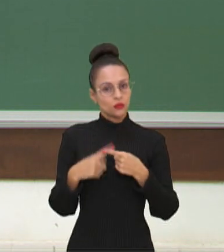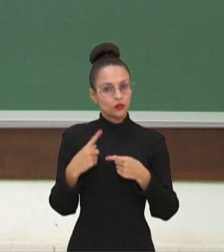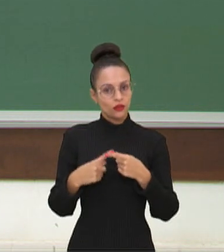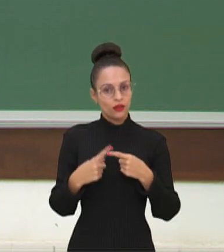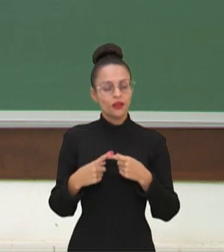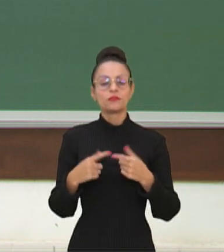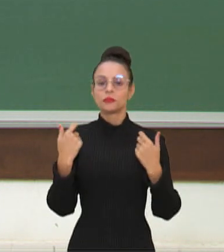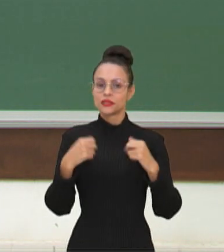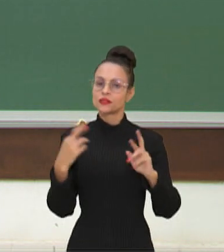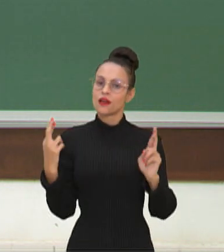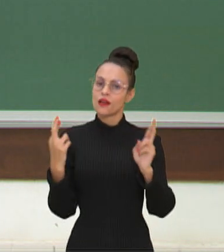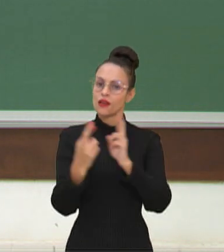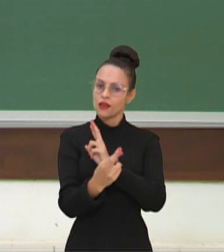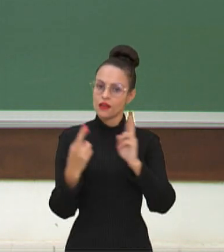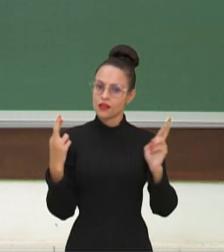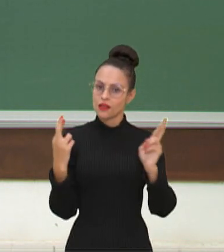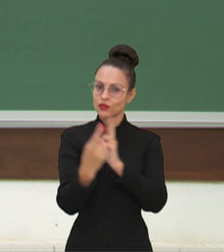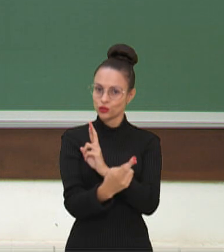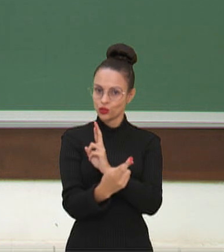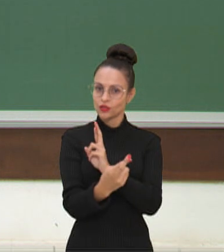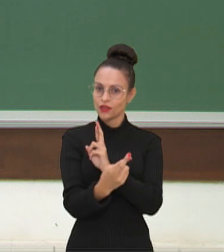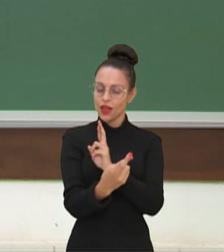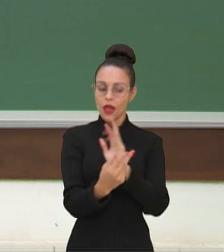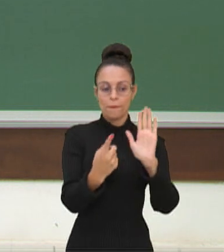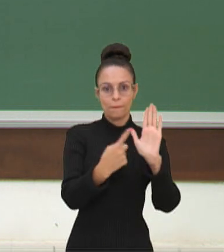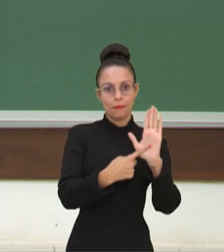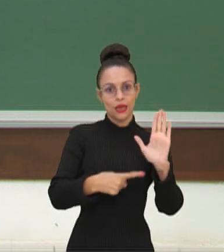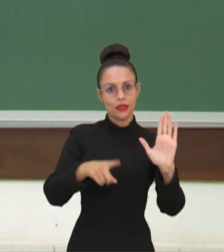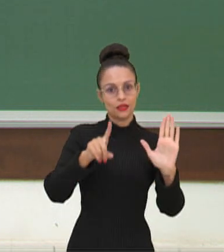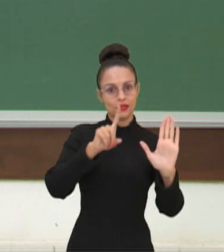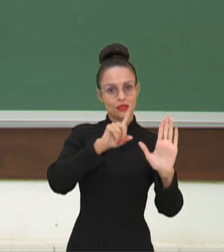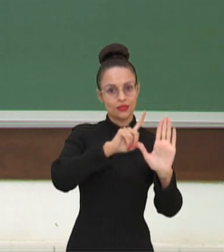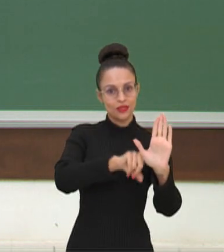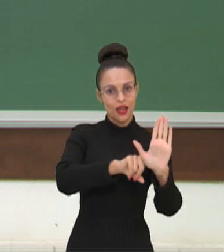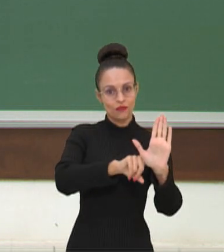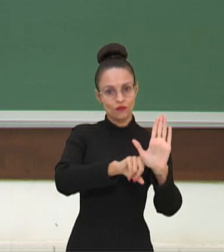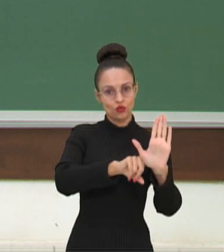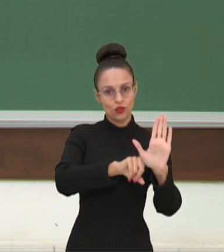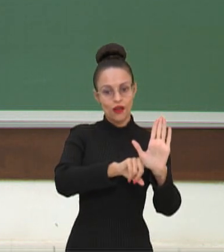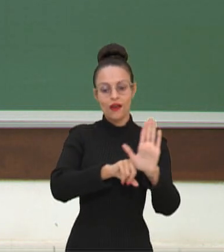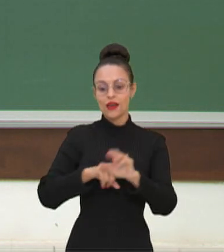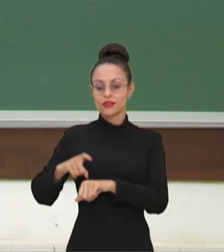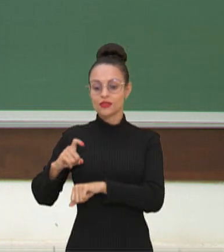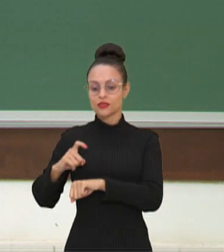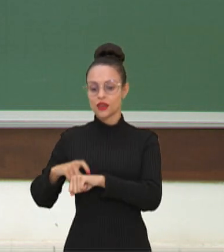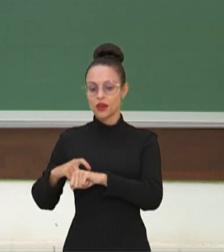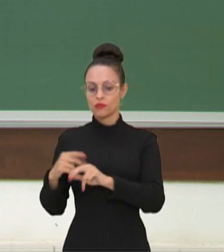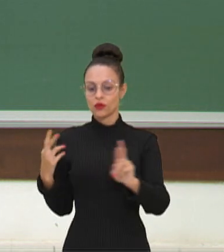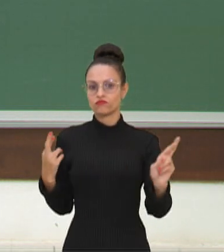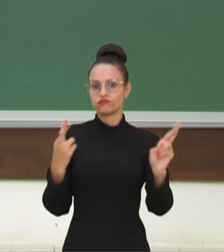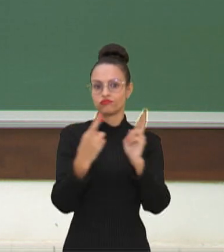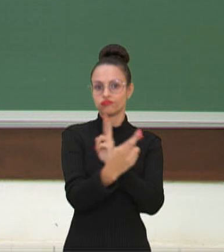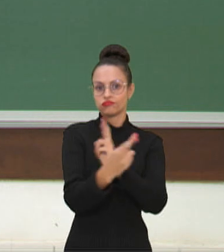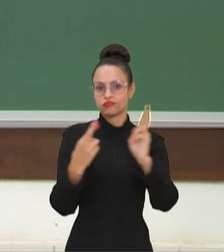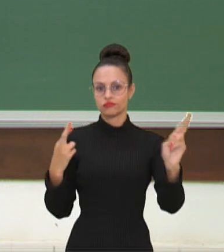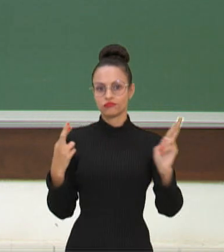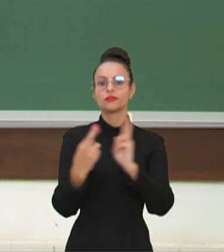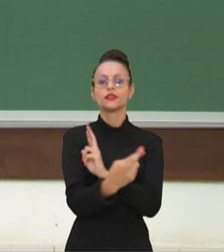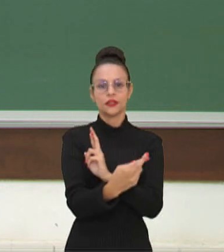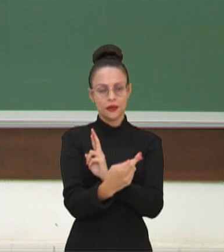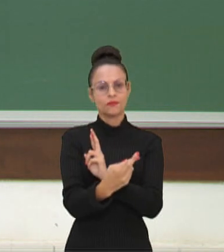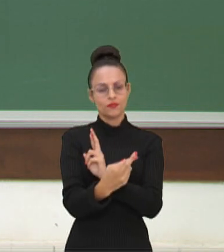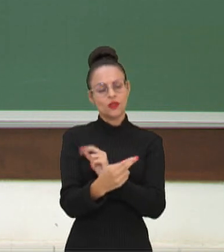esta oração ela era rezada, né? Hoje em dia, infelizmente, né, nem todo mundo mais tem